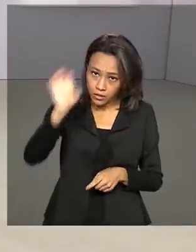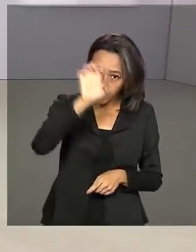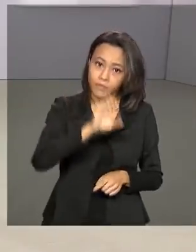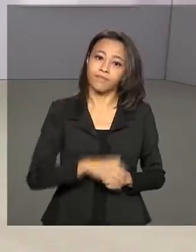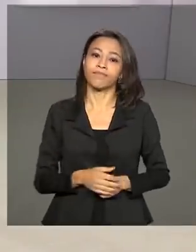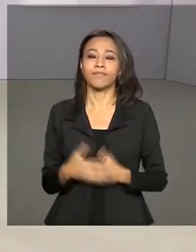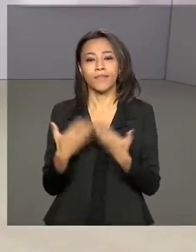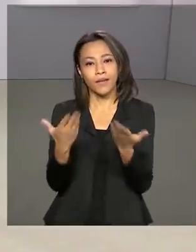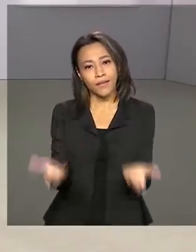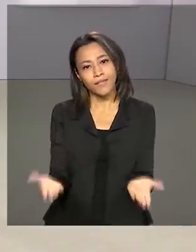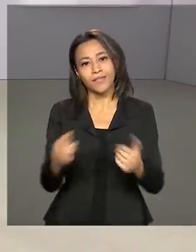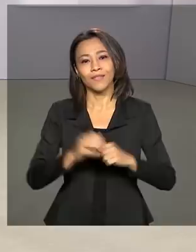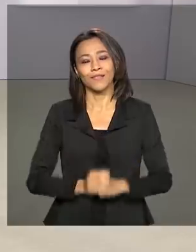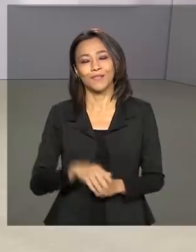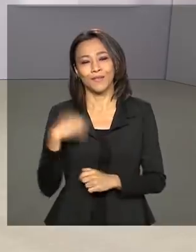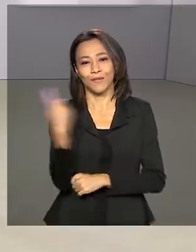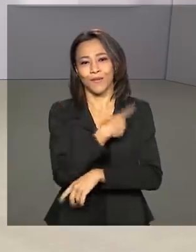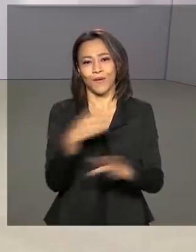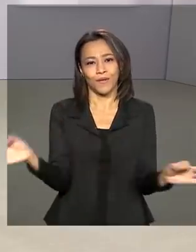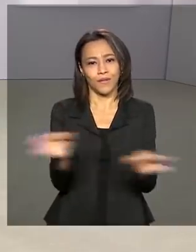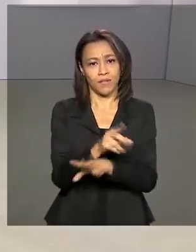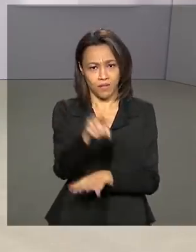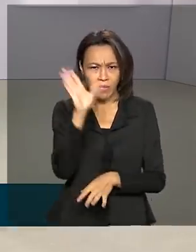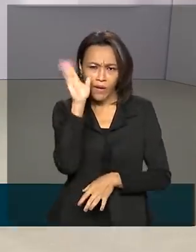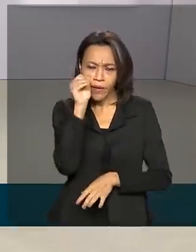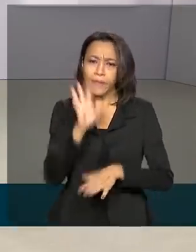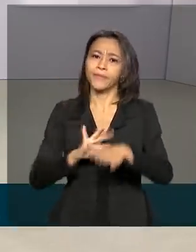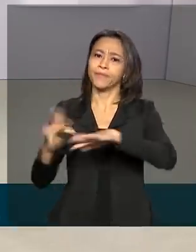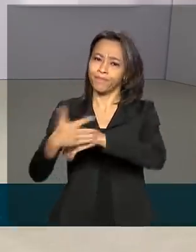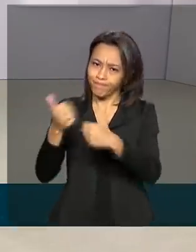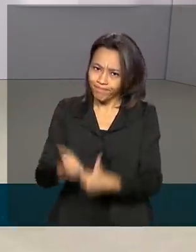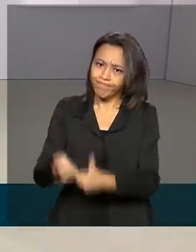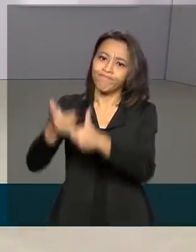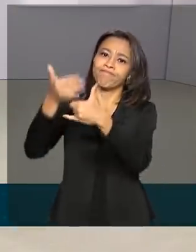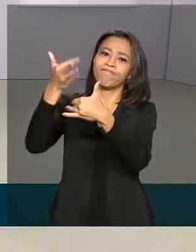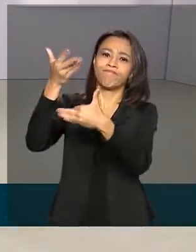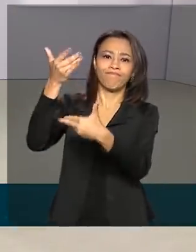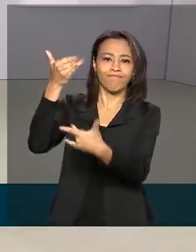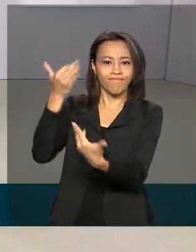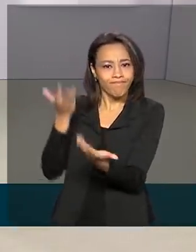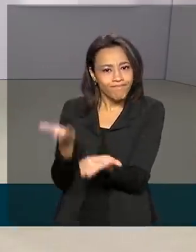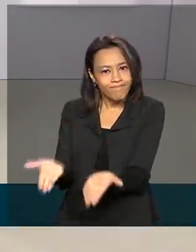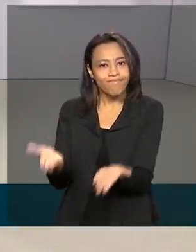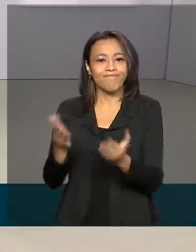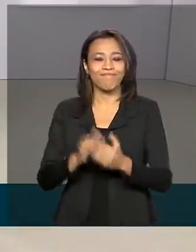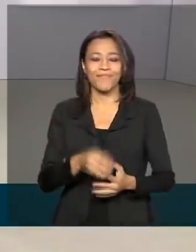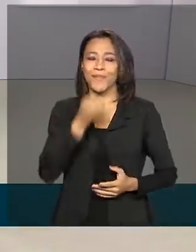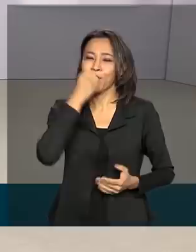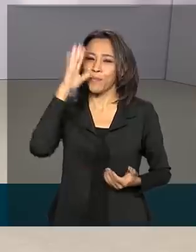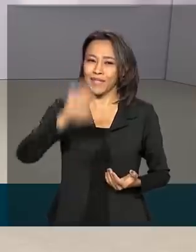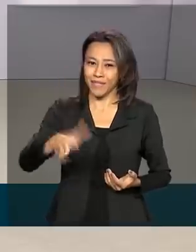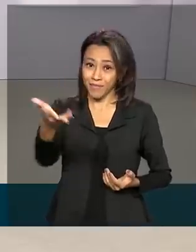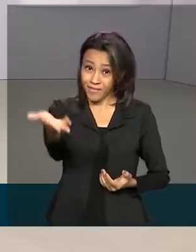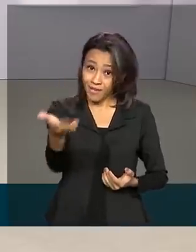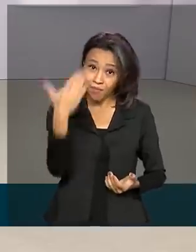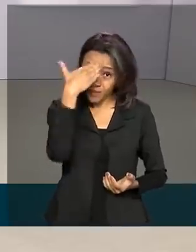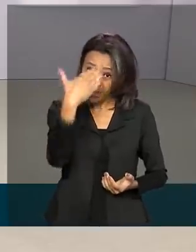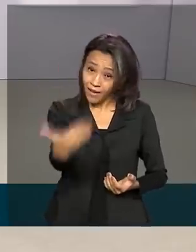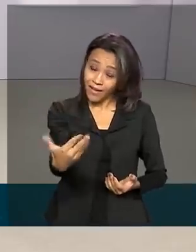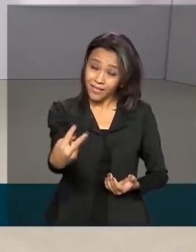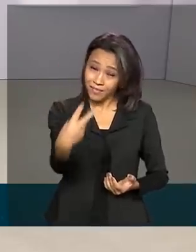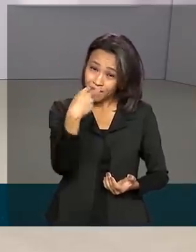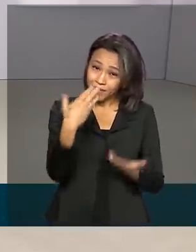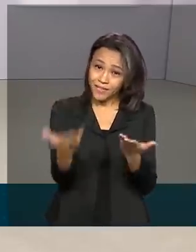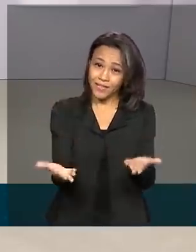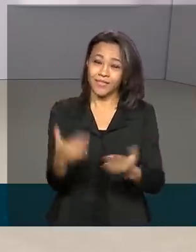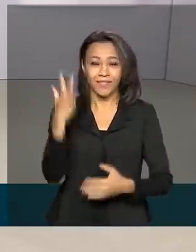É isso, o governo agora fica por aqui. Você pode nos acompanhar também pelas redes sociais. Mais uma boa tarde para você, obrigada pela sua